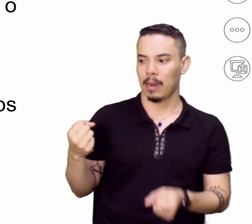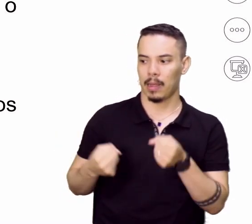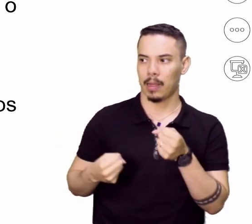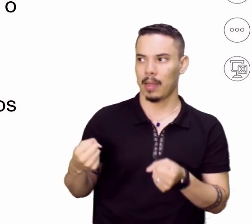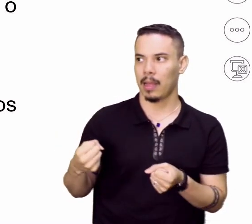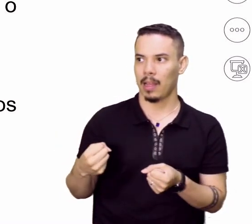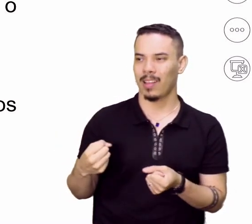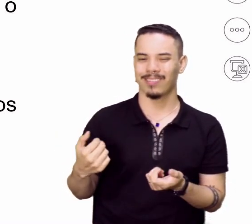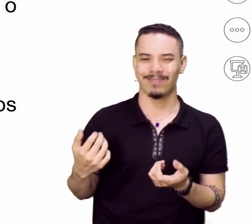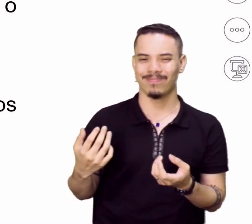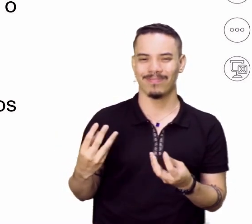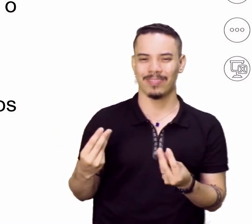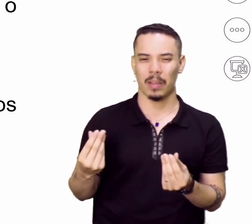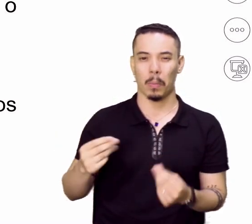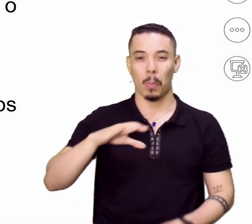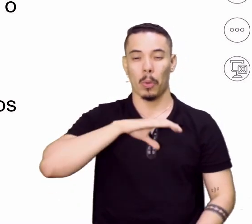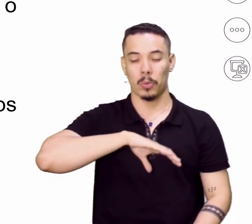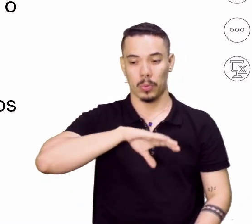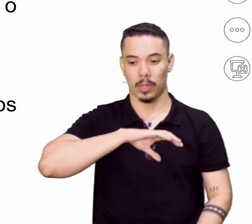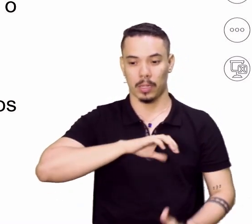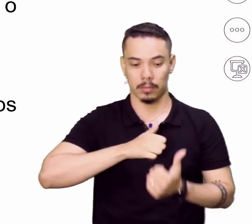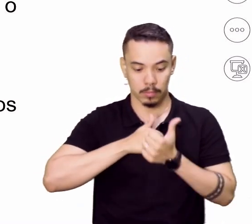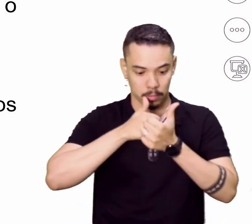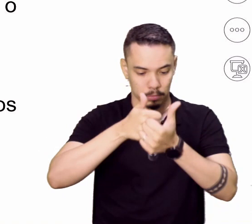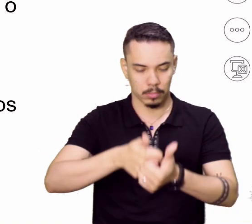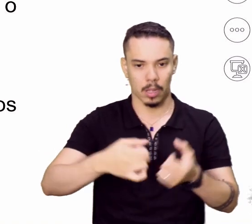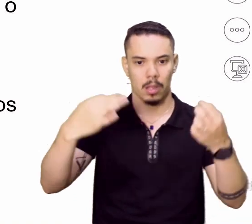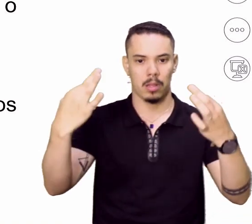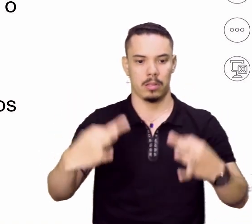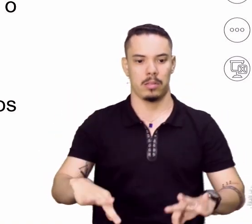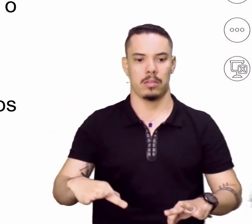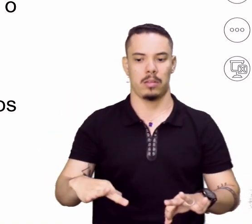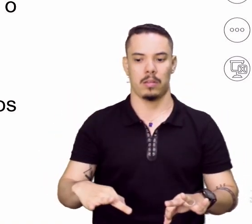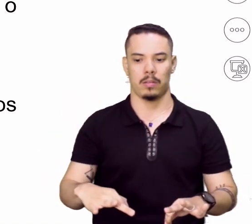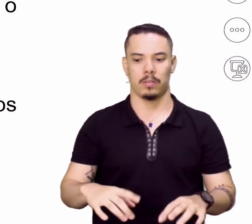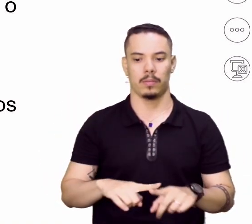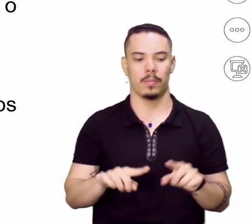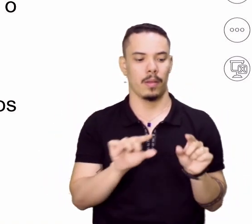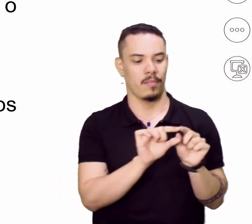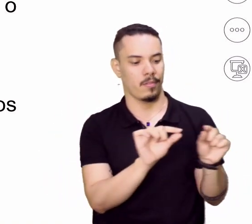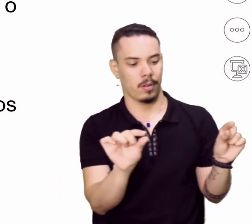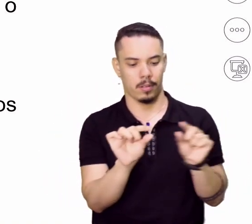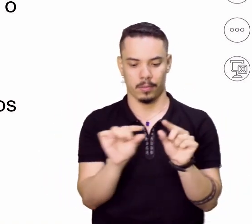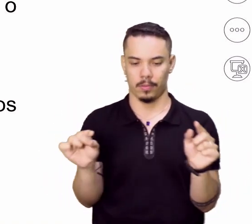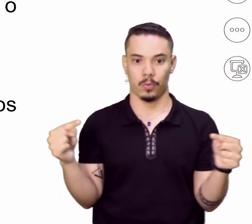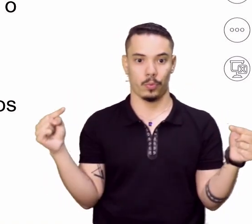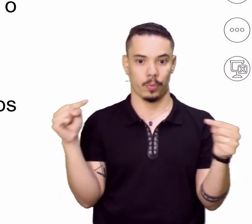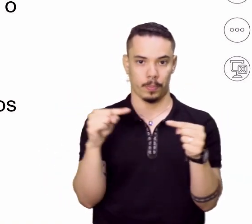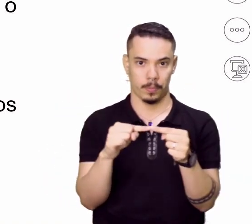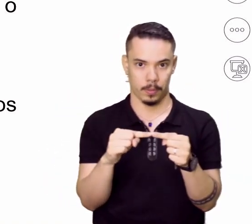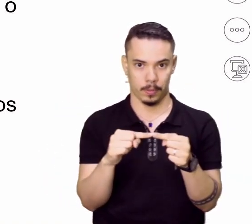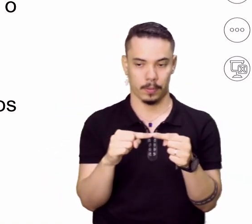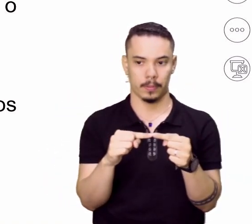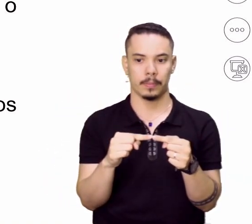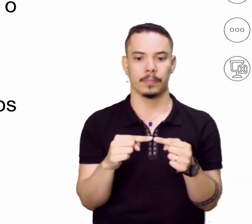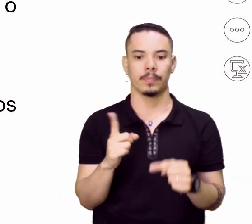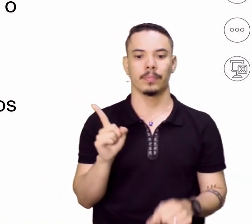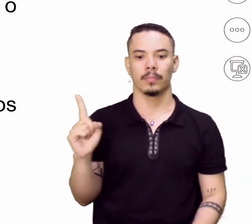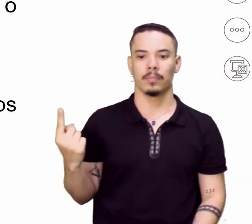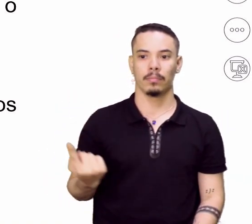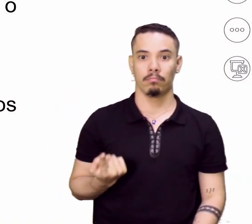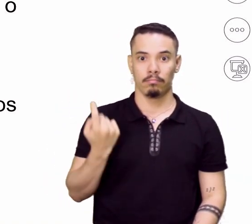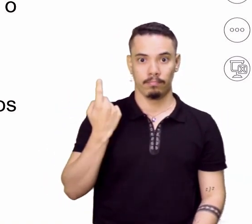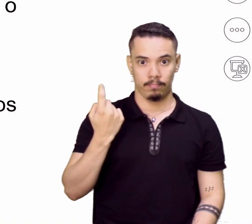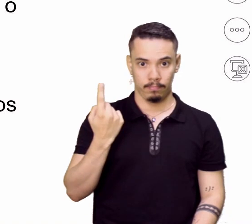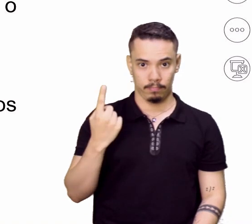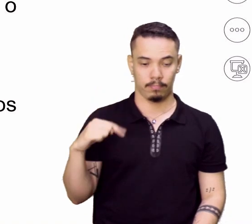eu costumava ser dono, a não ser que você faça duas orações distintas. Como aqui é uma oração só,